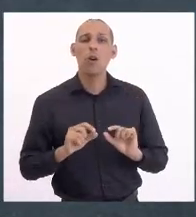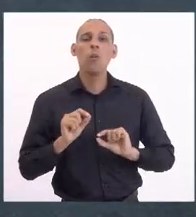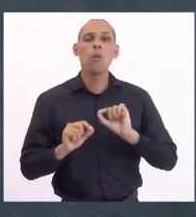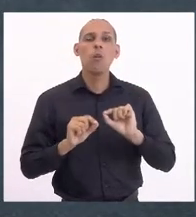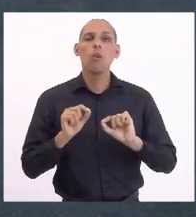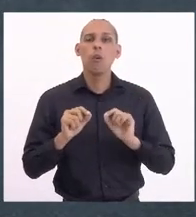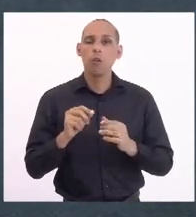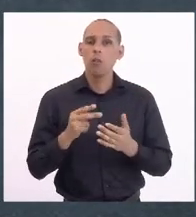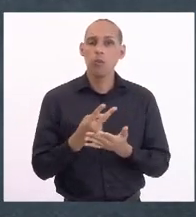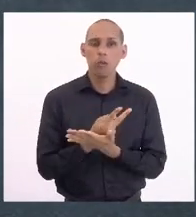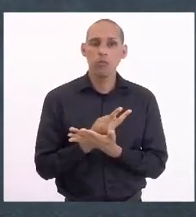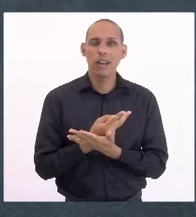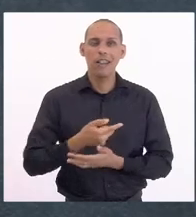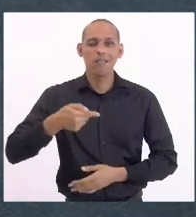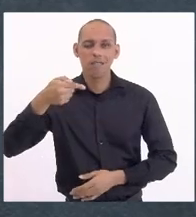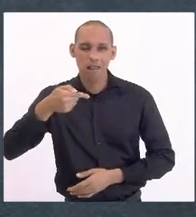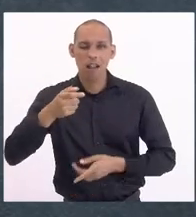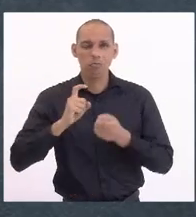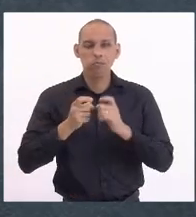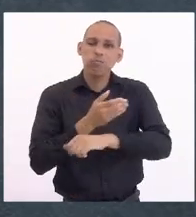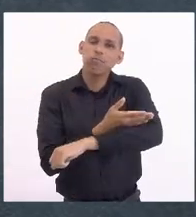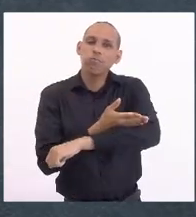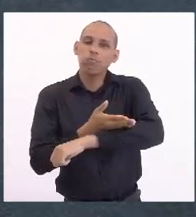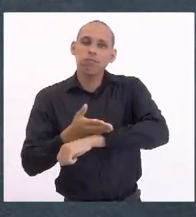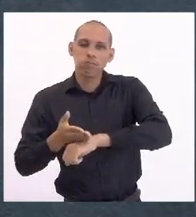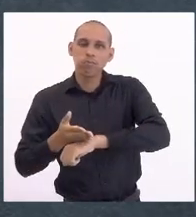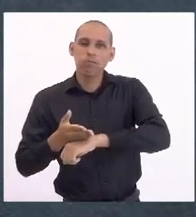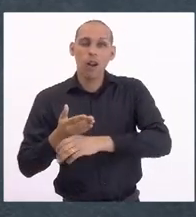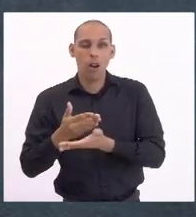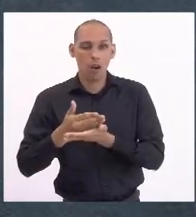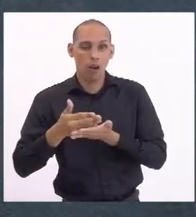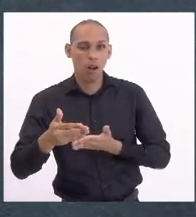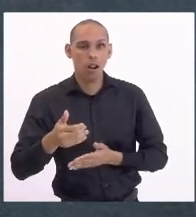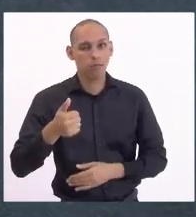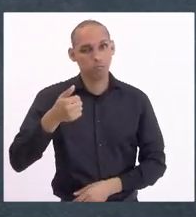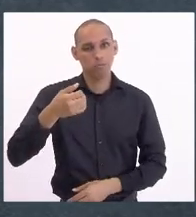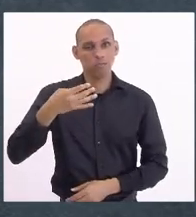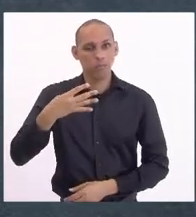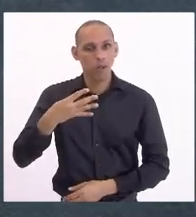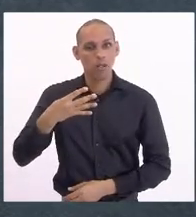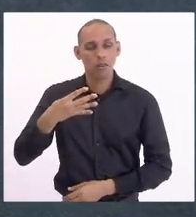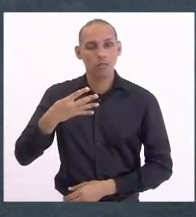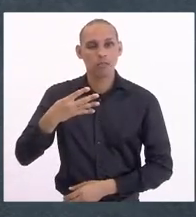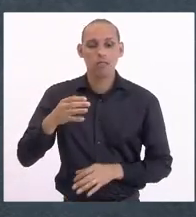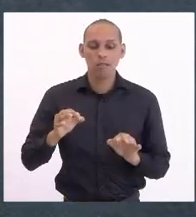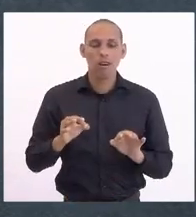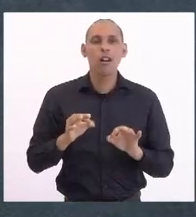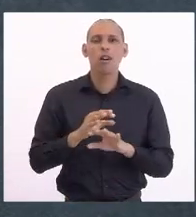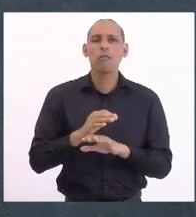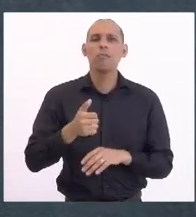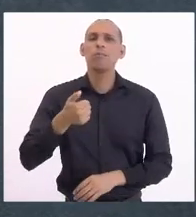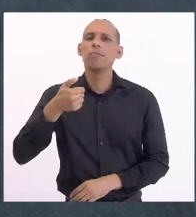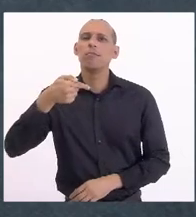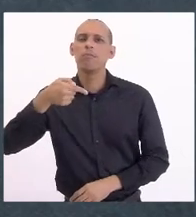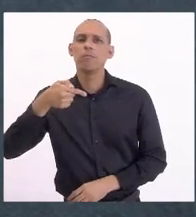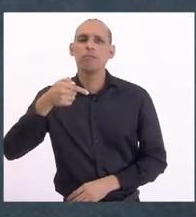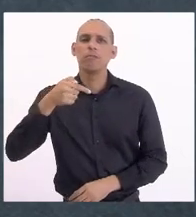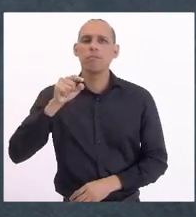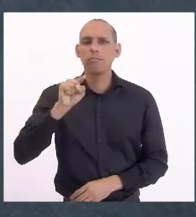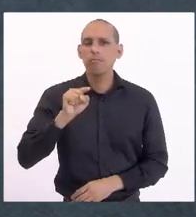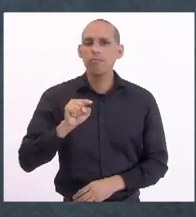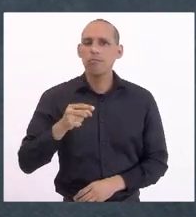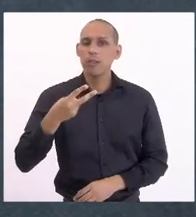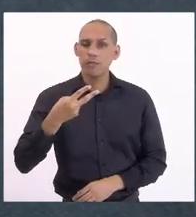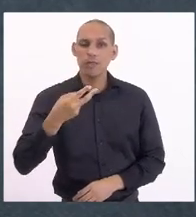na 7ª sessão ordinária, que, iniciada às 14 horas, encerrou-se às 17